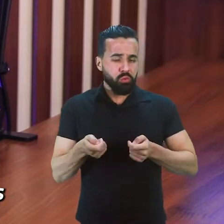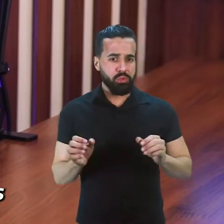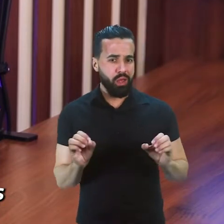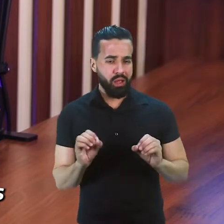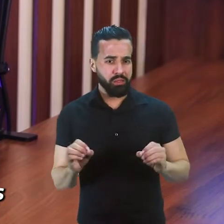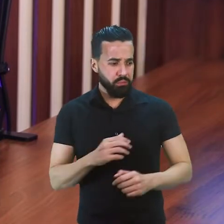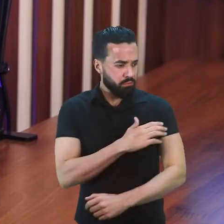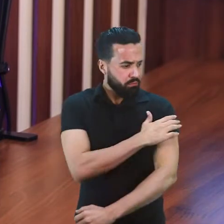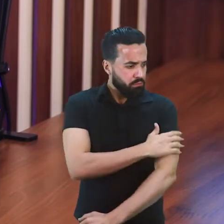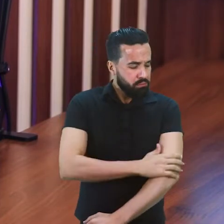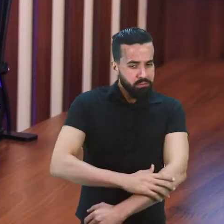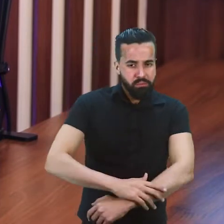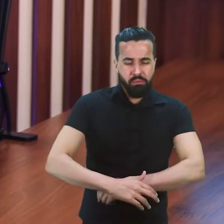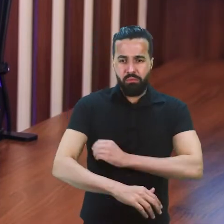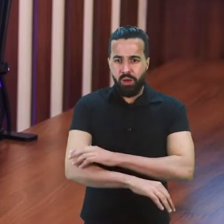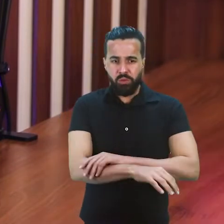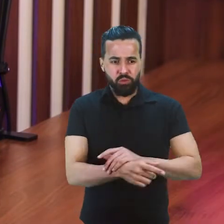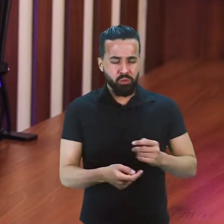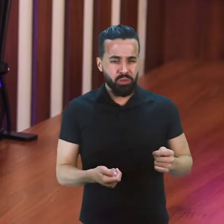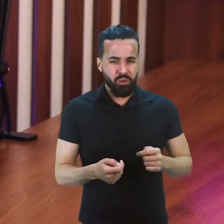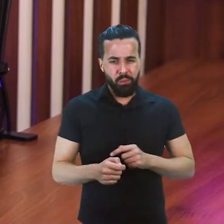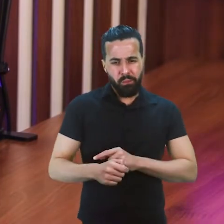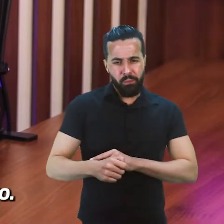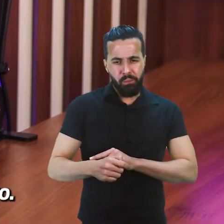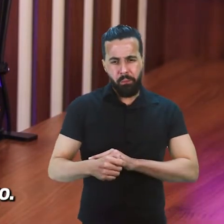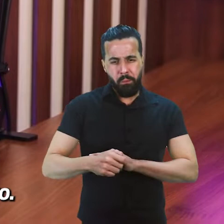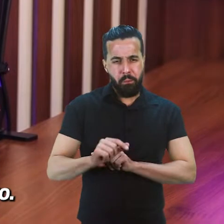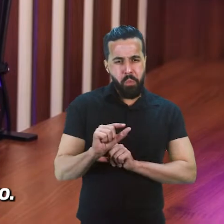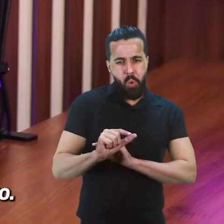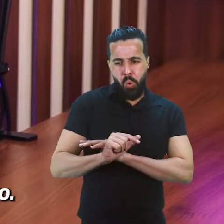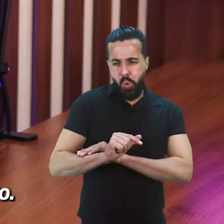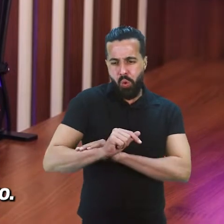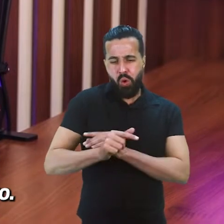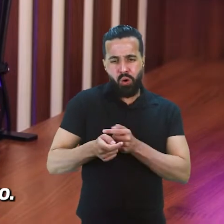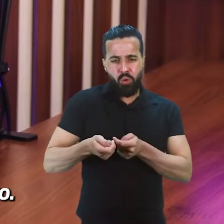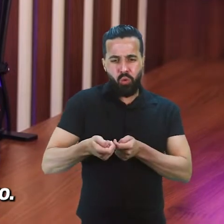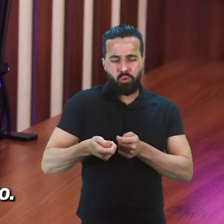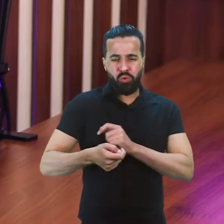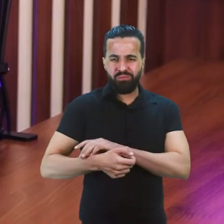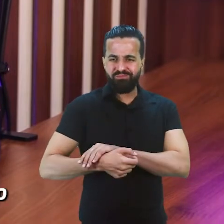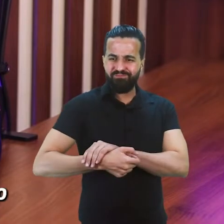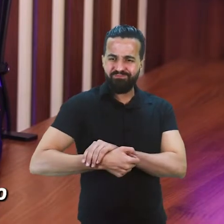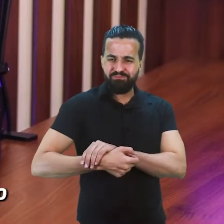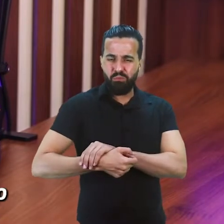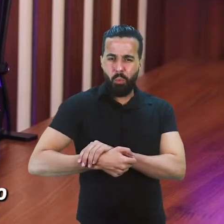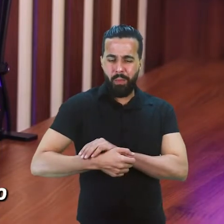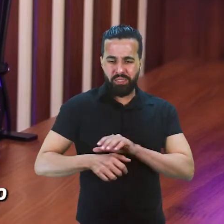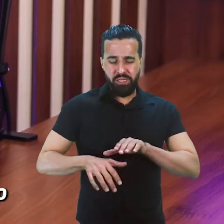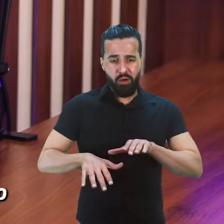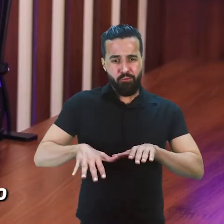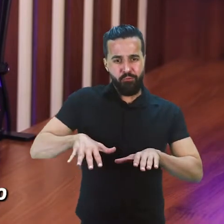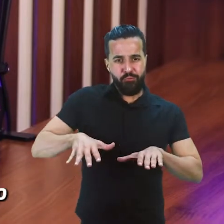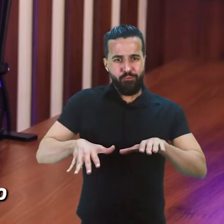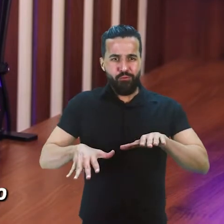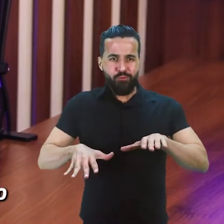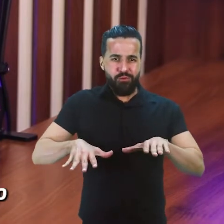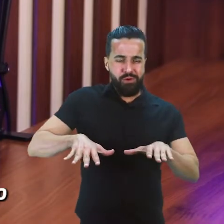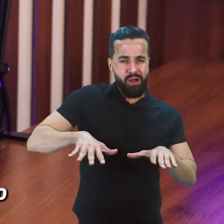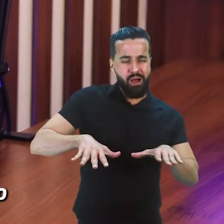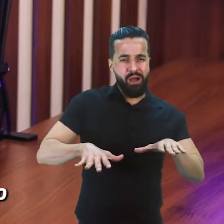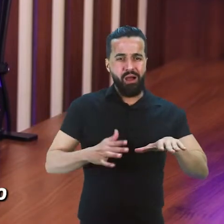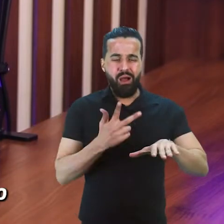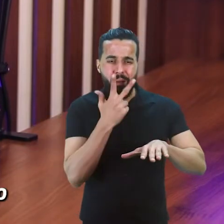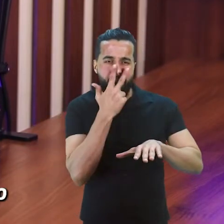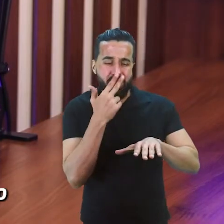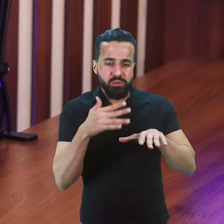dos braços. Eu controlava um pouquinho, mas parecia que eu estava em gravidade zero. Assim, eu sentia que eu estava flutuando. Porque